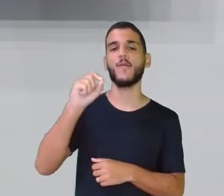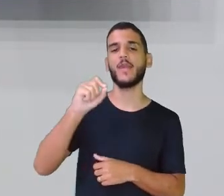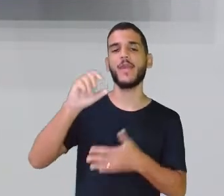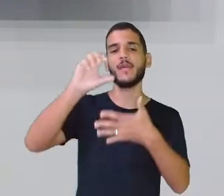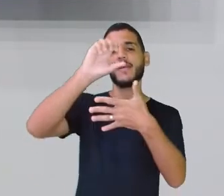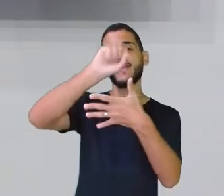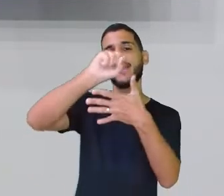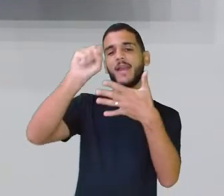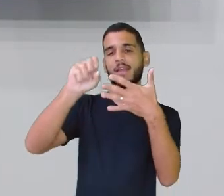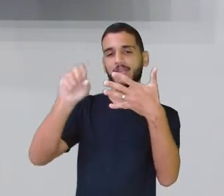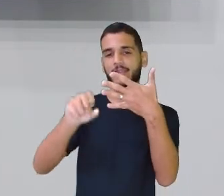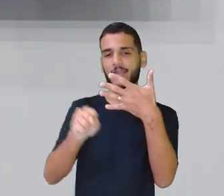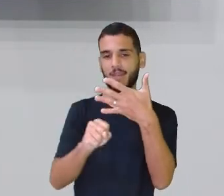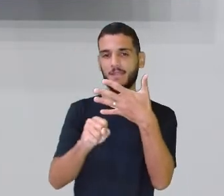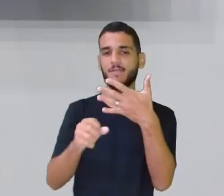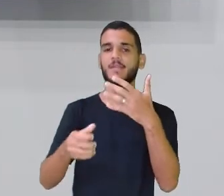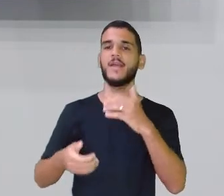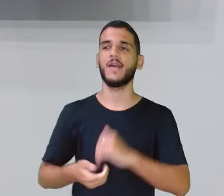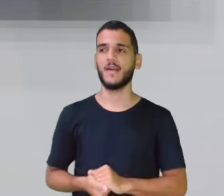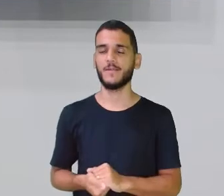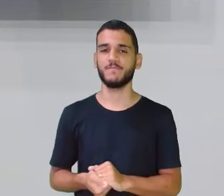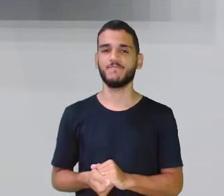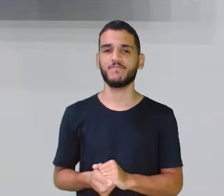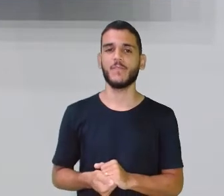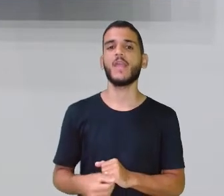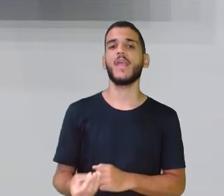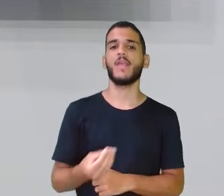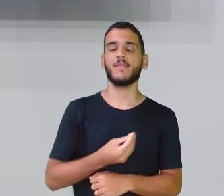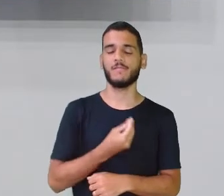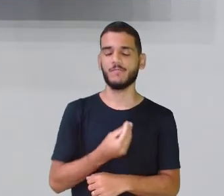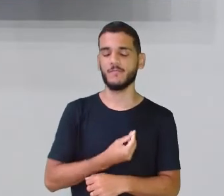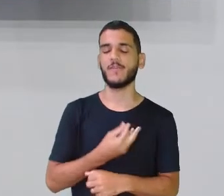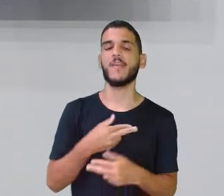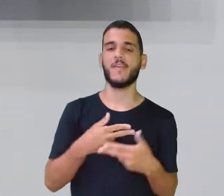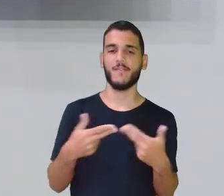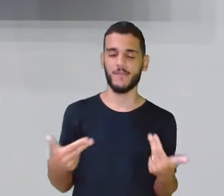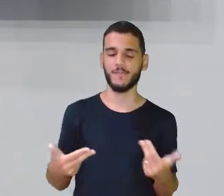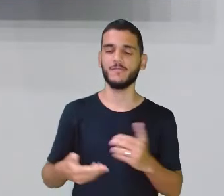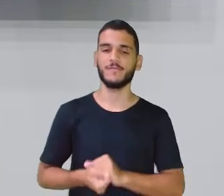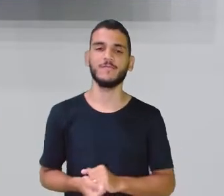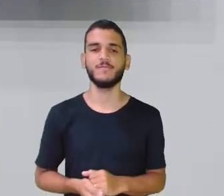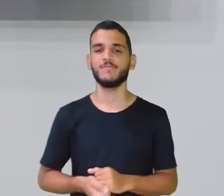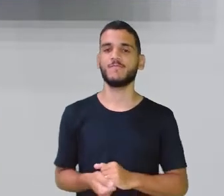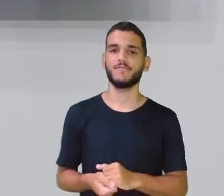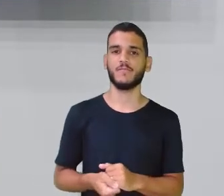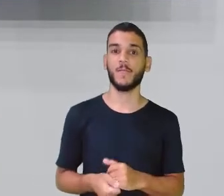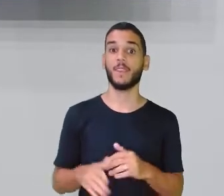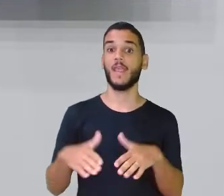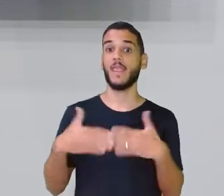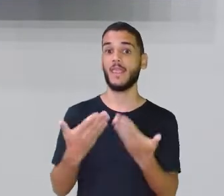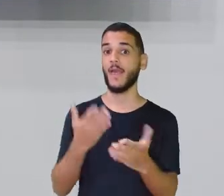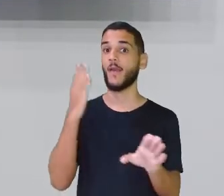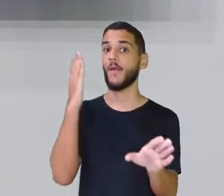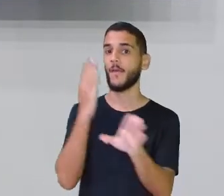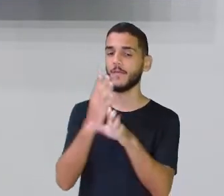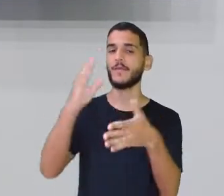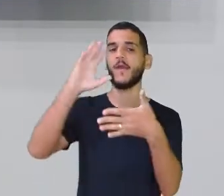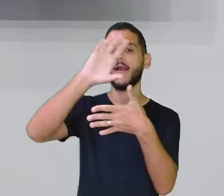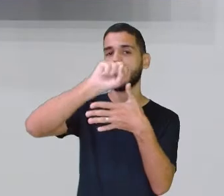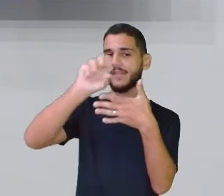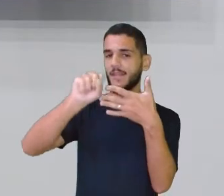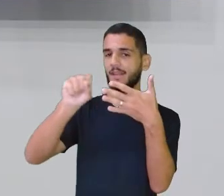compositores. Que é isso, hein? Será que vocês sabem? Vamos descobrir? Vamos descobrir sobre a nossa cadeia